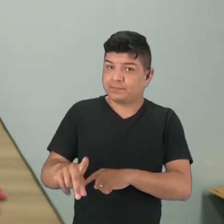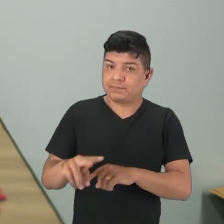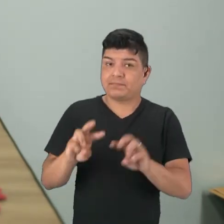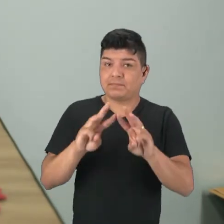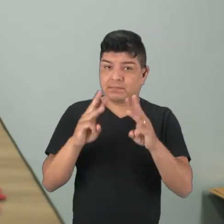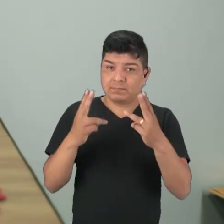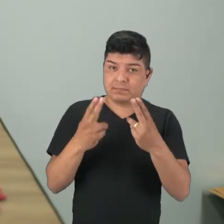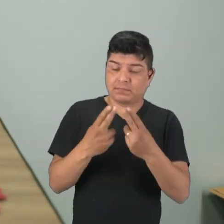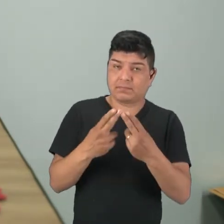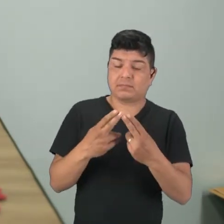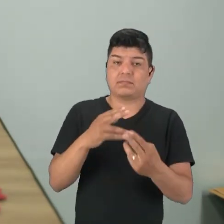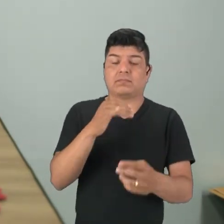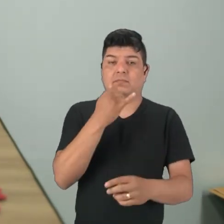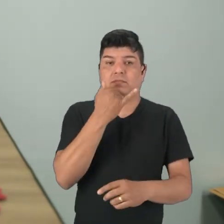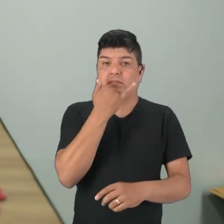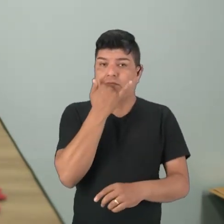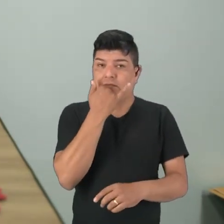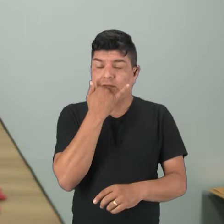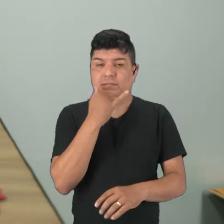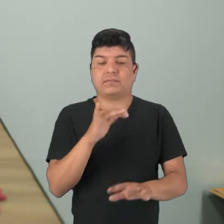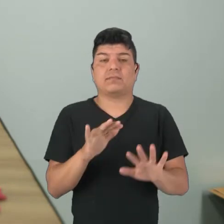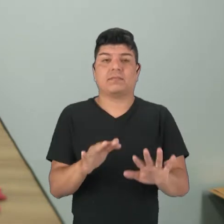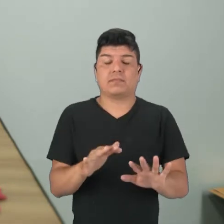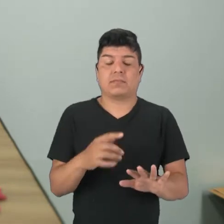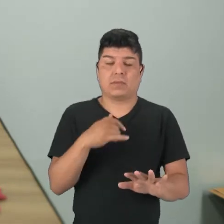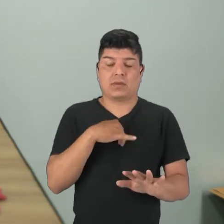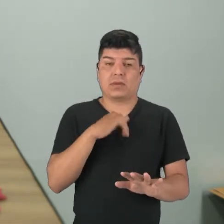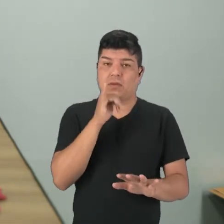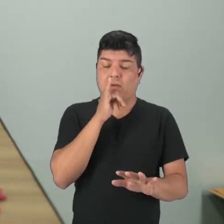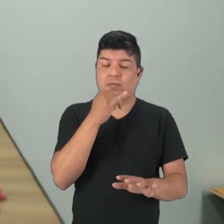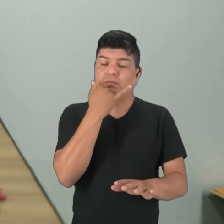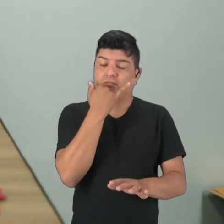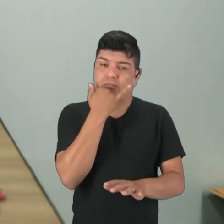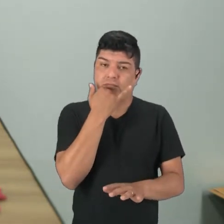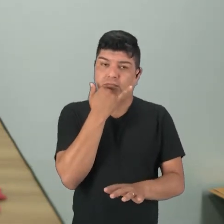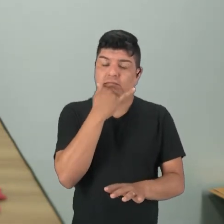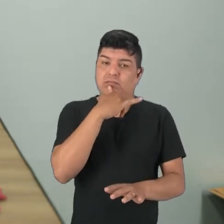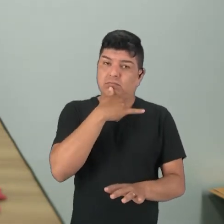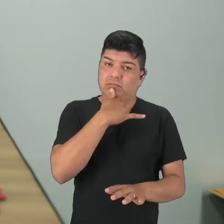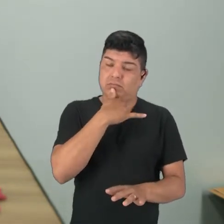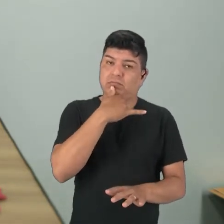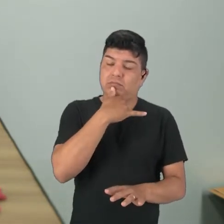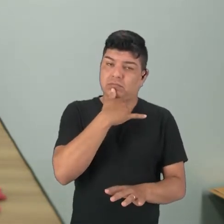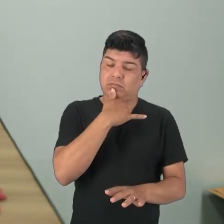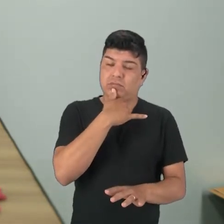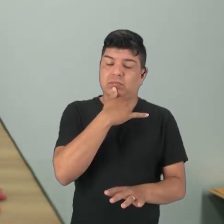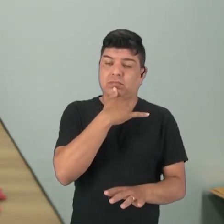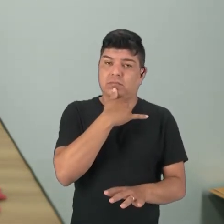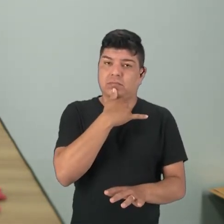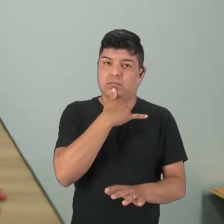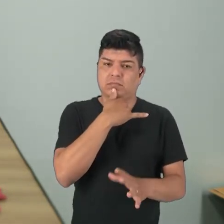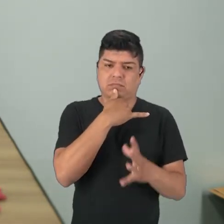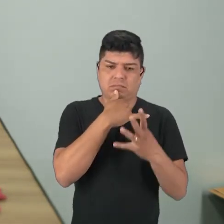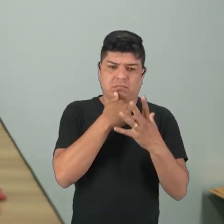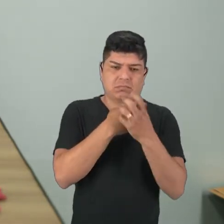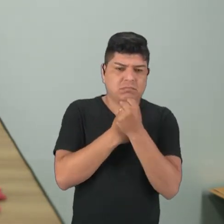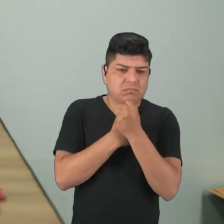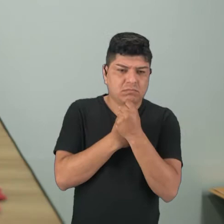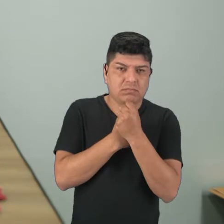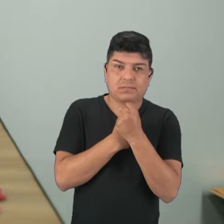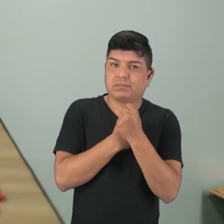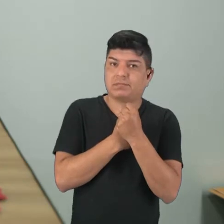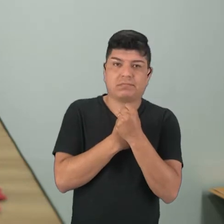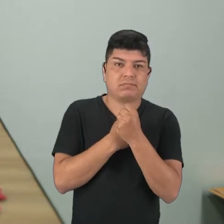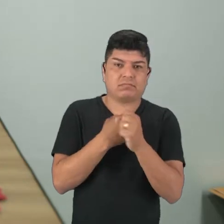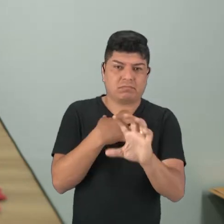exemplo, quando eu estou triste, né, esse sentimento, eu não consigo pegar, eu não